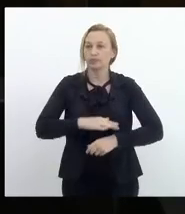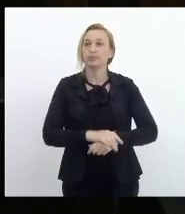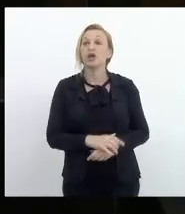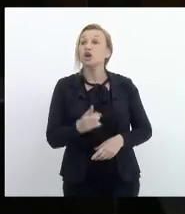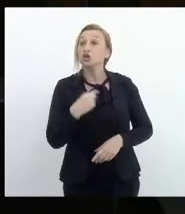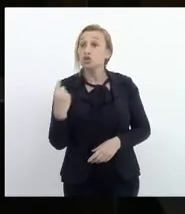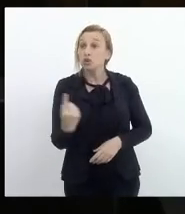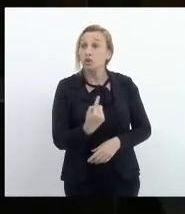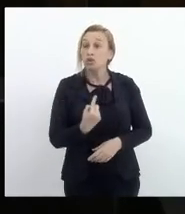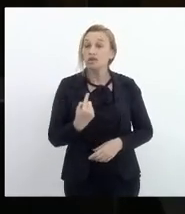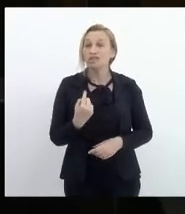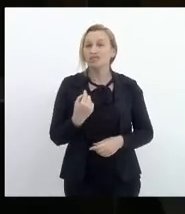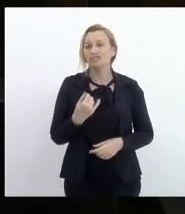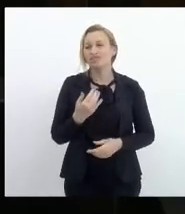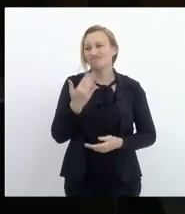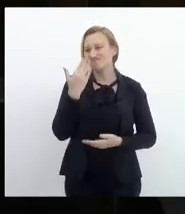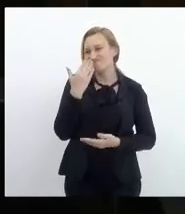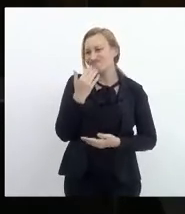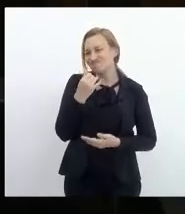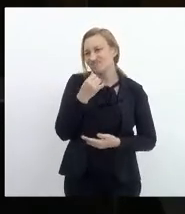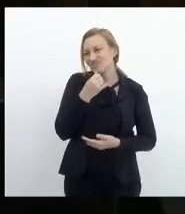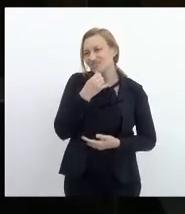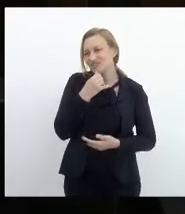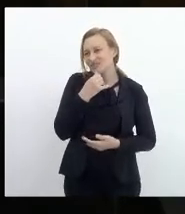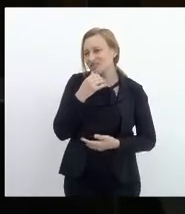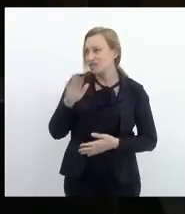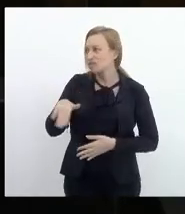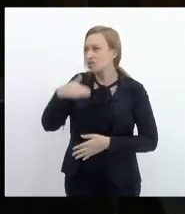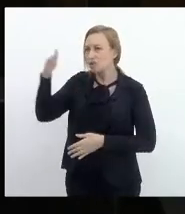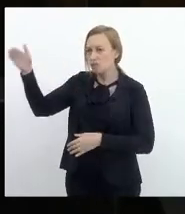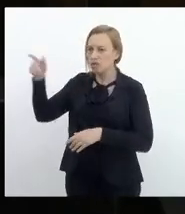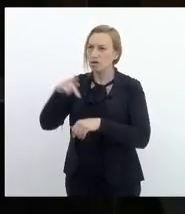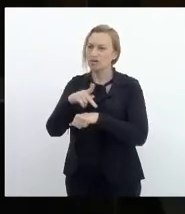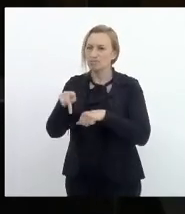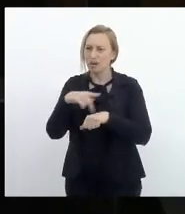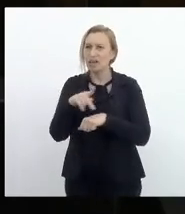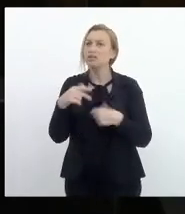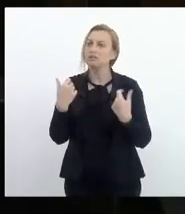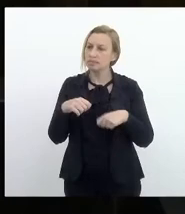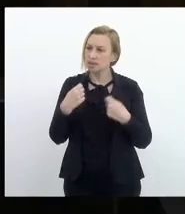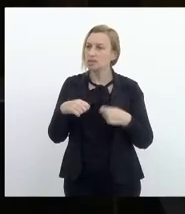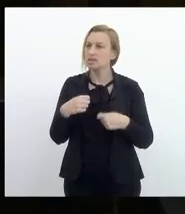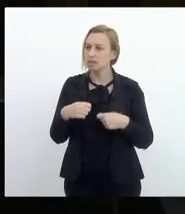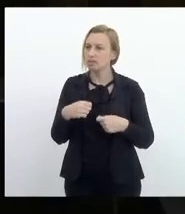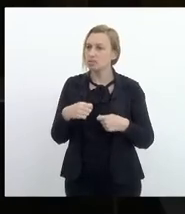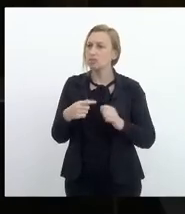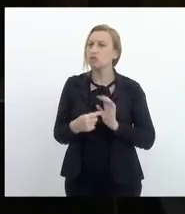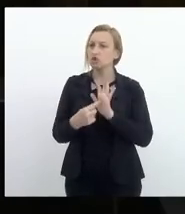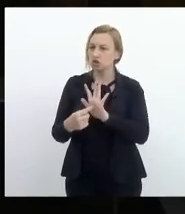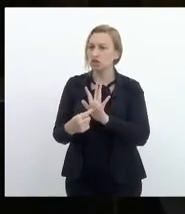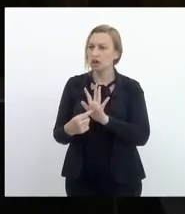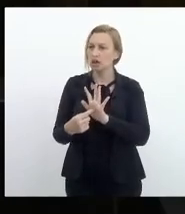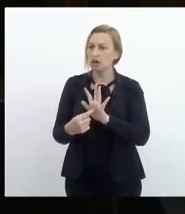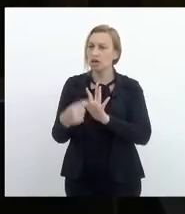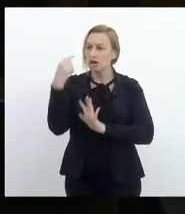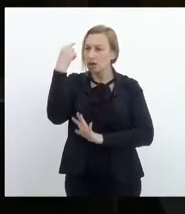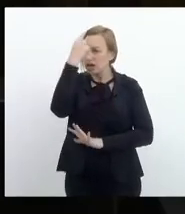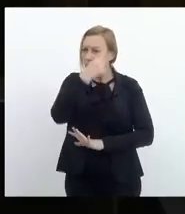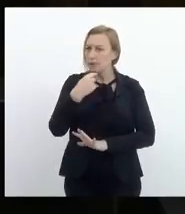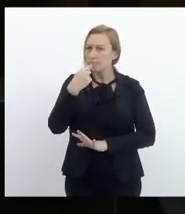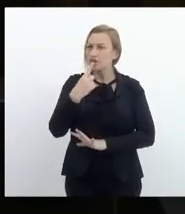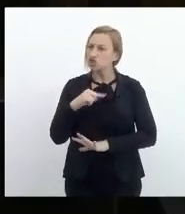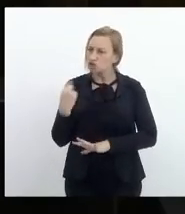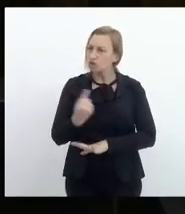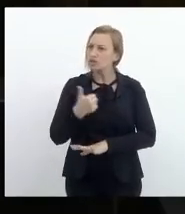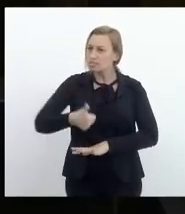e nós estamos ficando desacreditados lá fora e precisamos recuperar essa imagem e como é que o